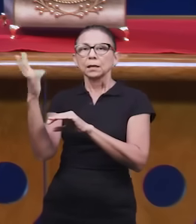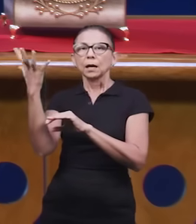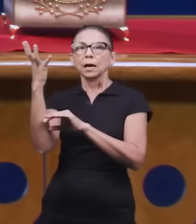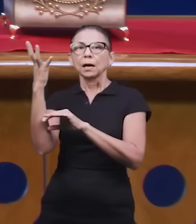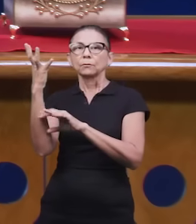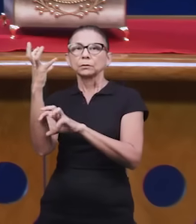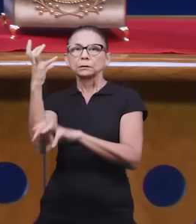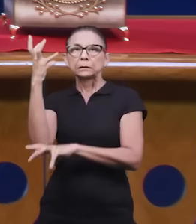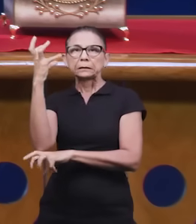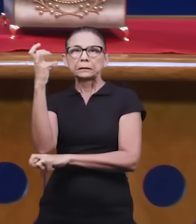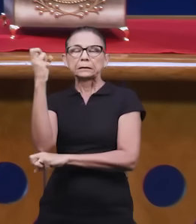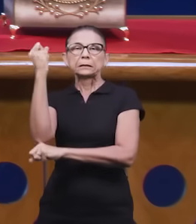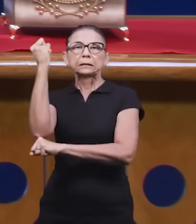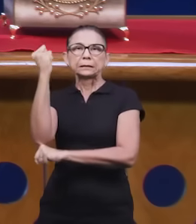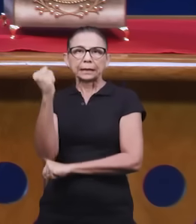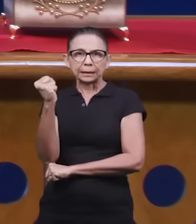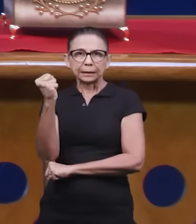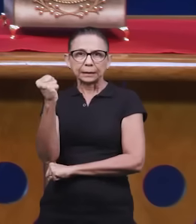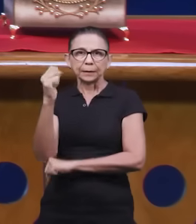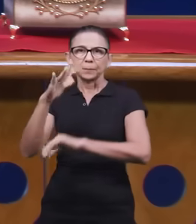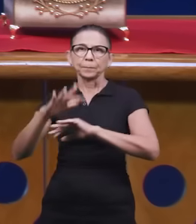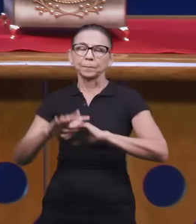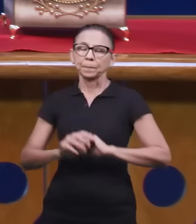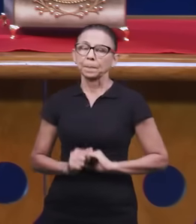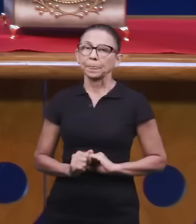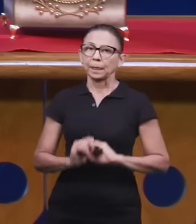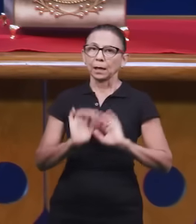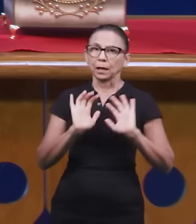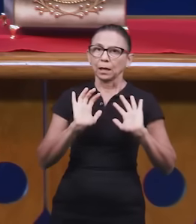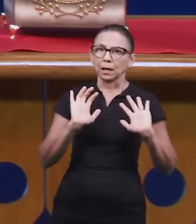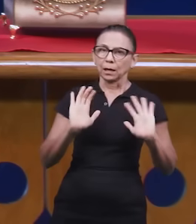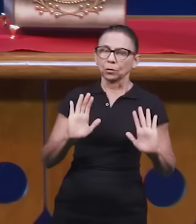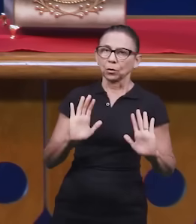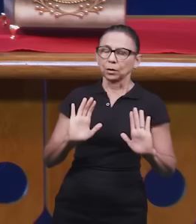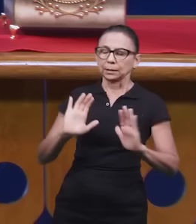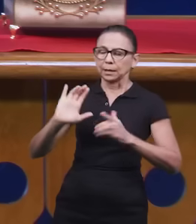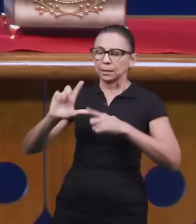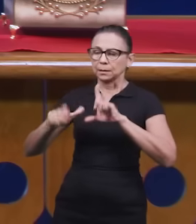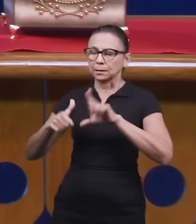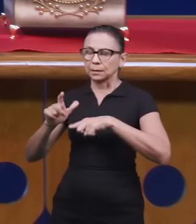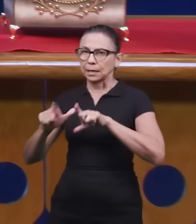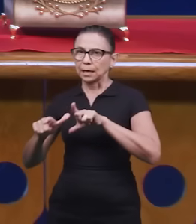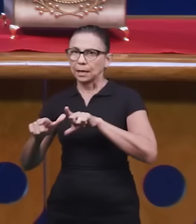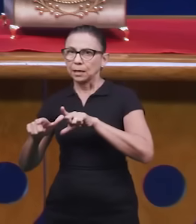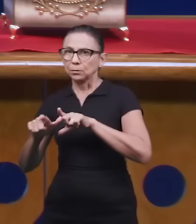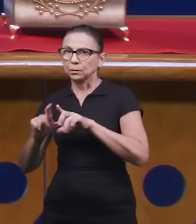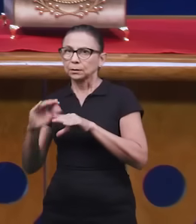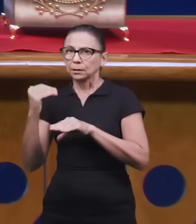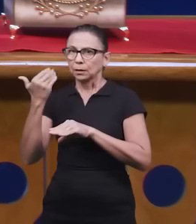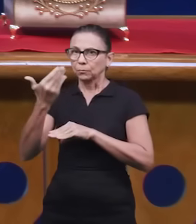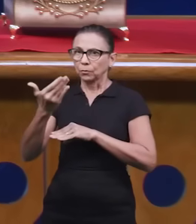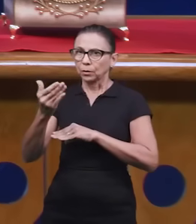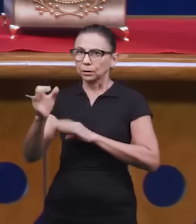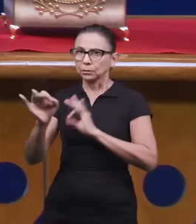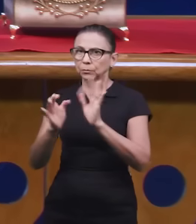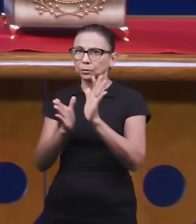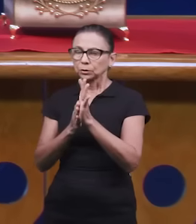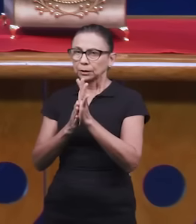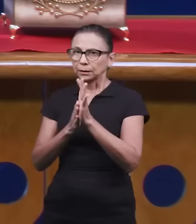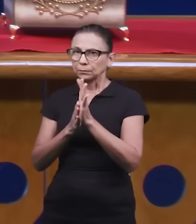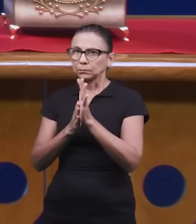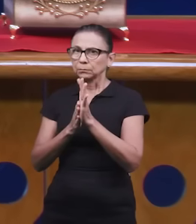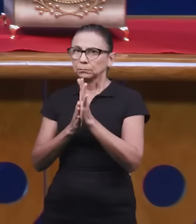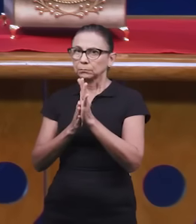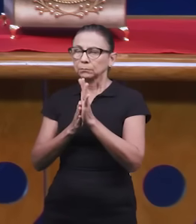Israel sai do plano profético de Deus e a igreja, que é a videira, entra no plano profético de Deus.